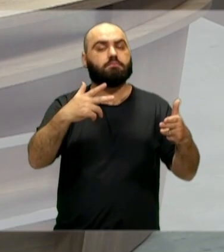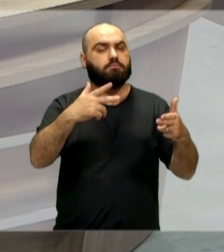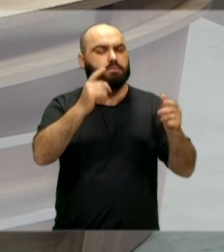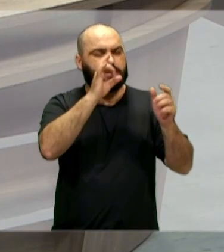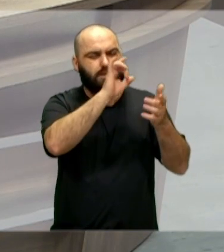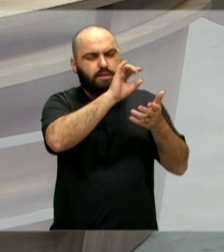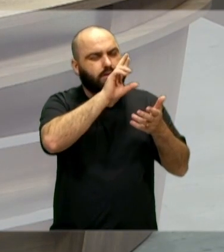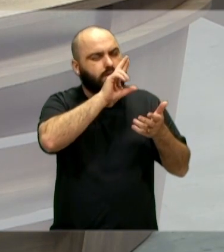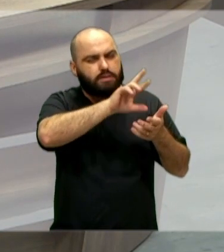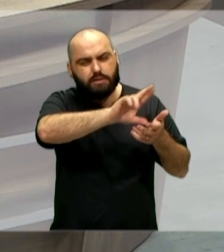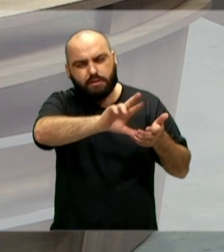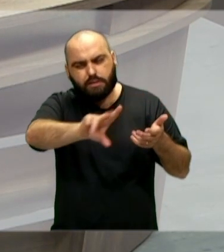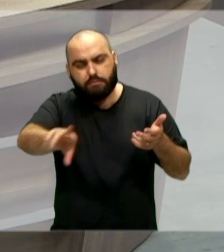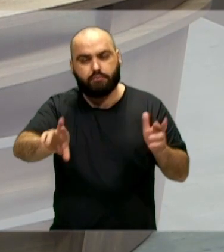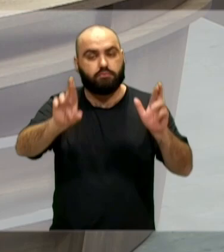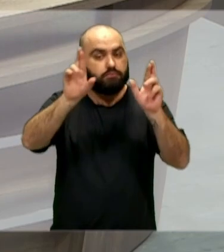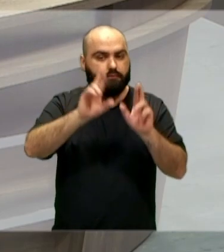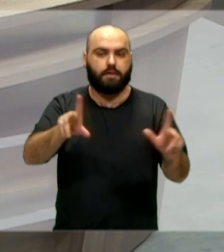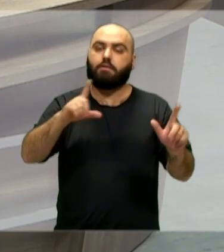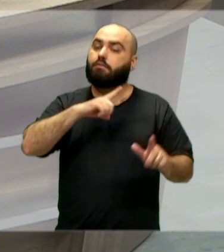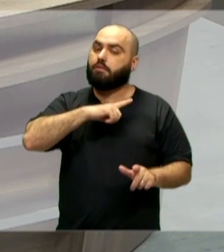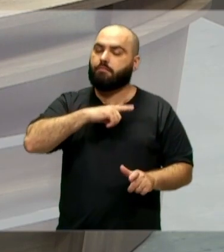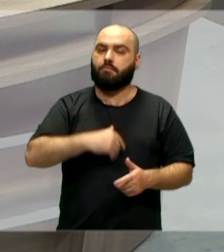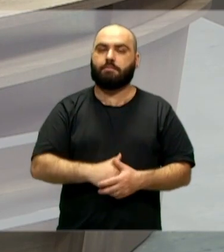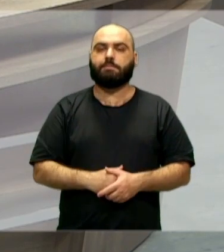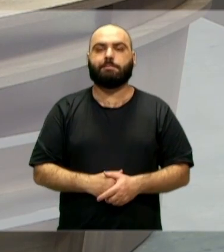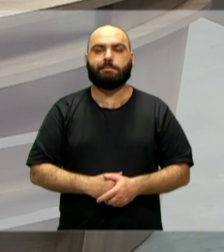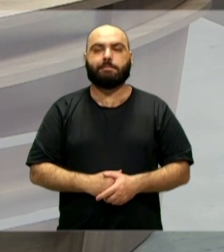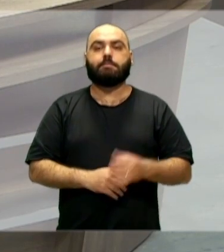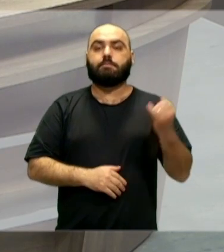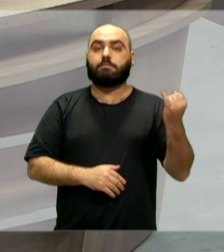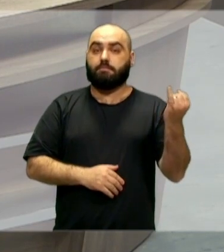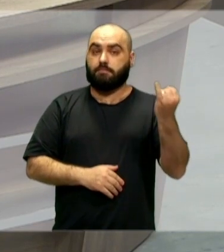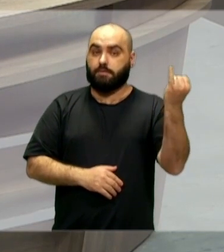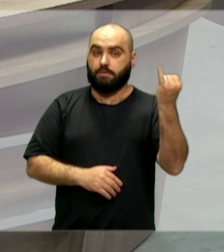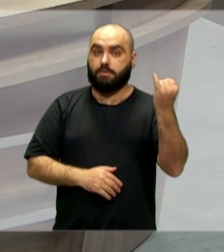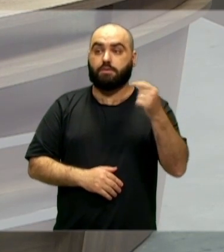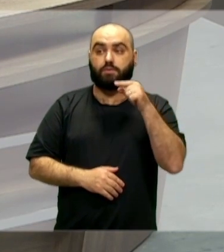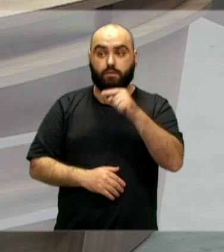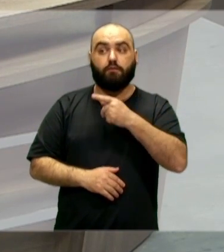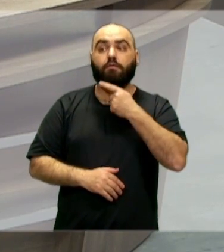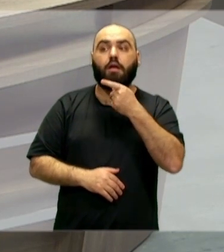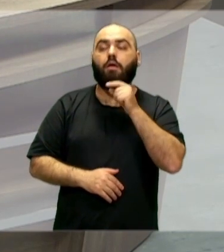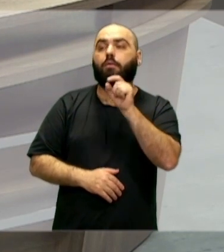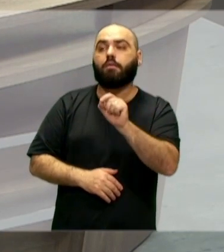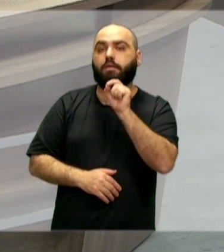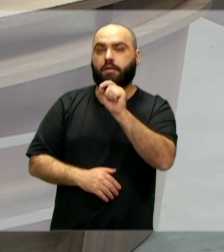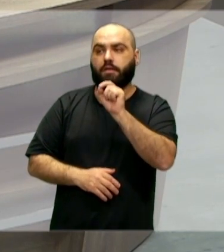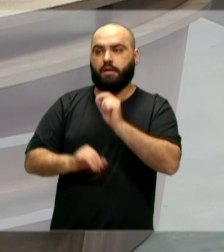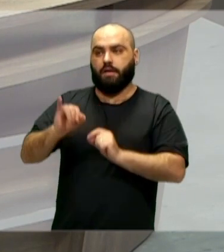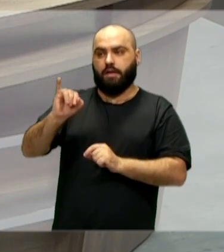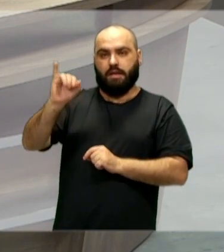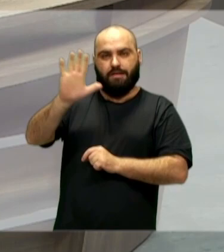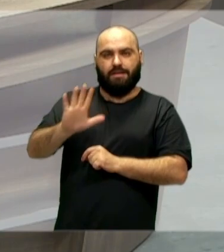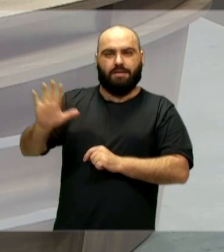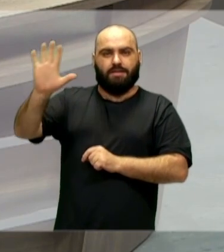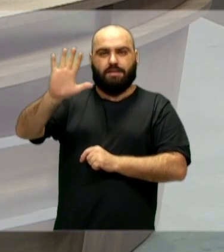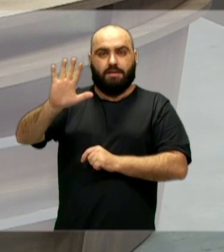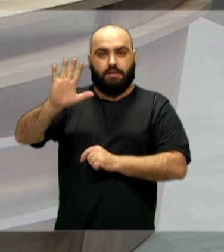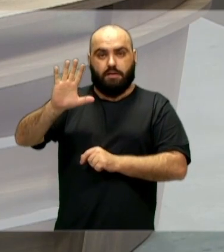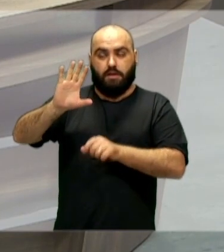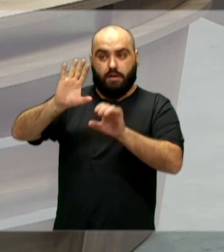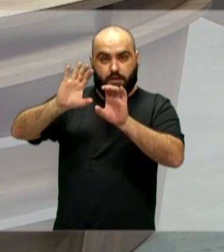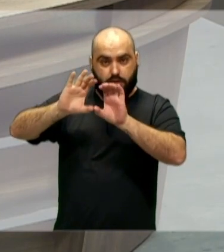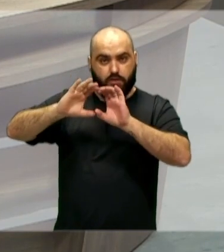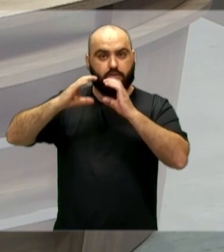Muito interessante. Exatamente. Eu achei muito importante documentar essa questão da caricatura. A comunidade LGBT, com o passar do